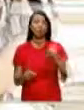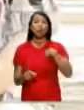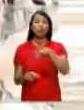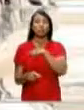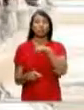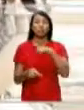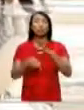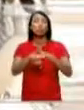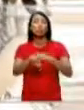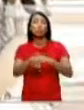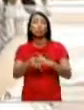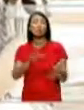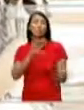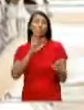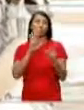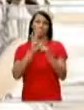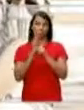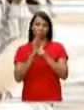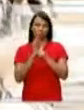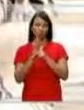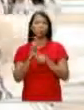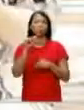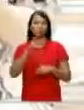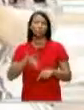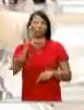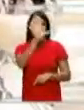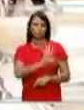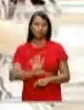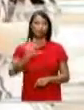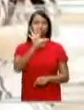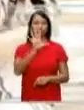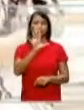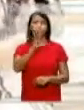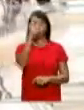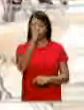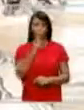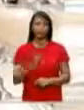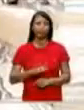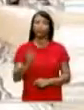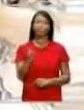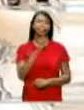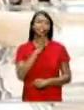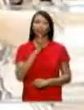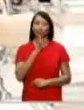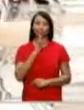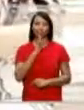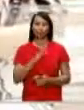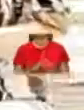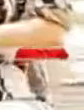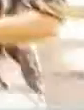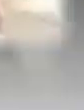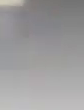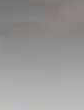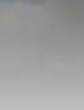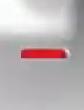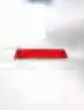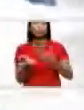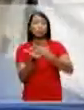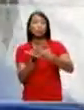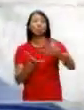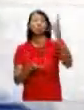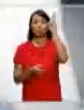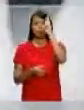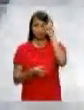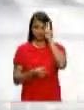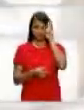temos doenças tropicais que são muito específicas da nossa região e que o resto do país não conhece. Mais que o início